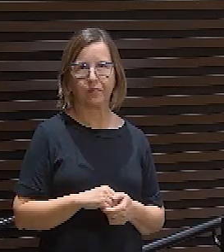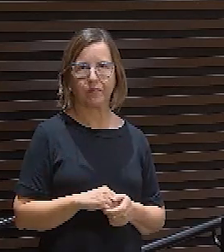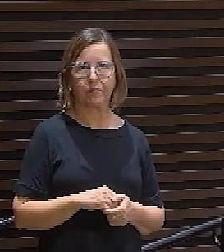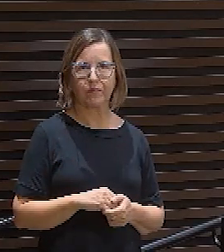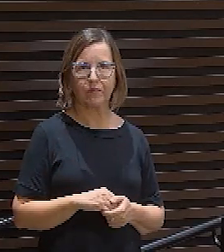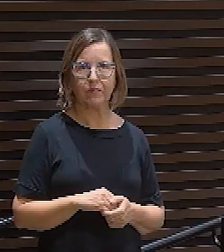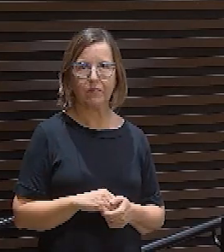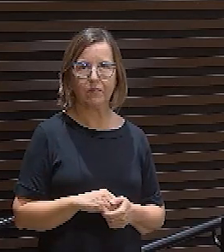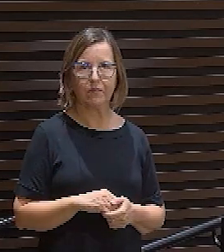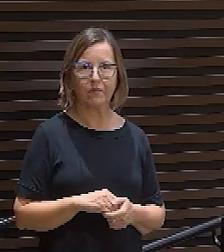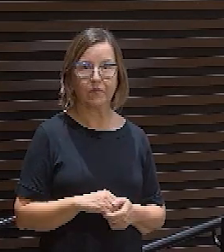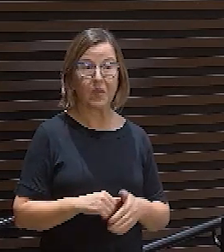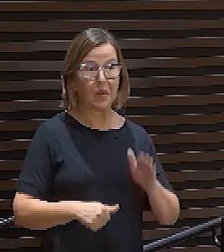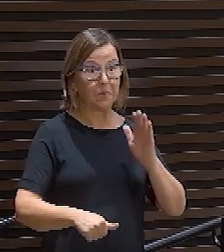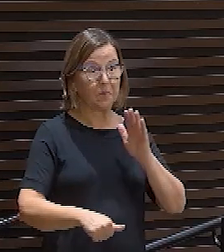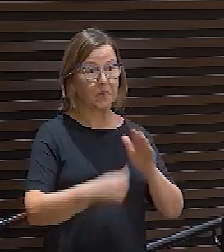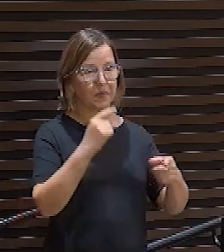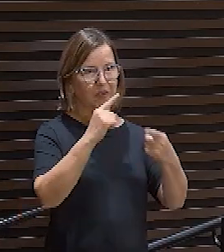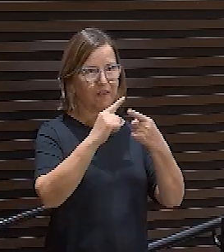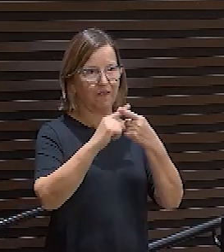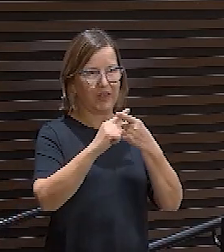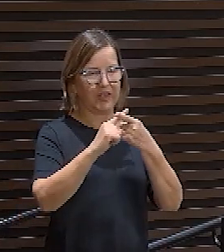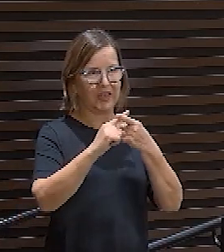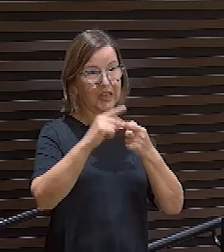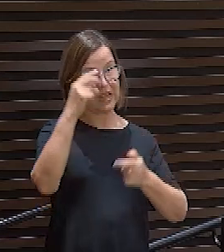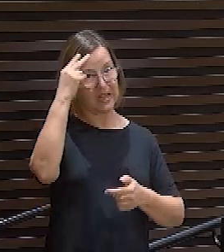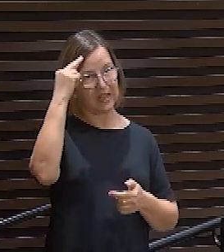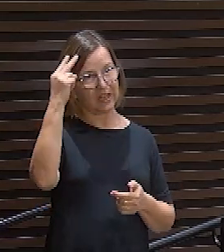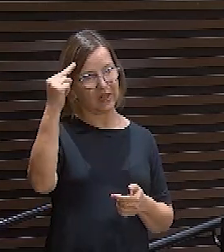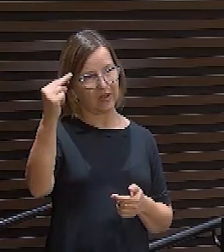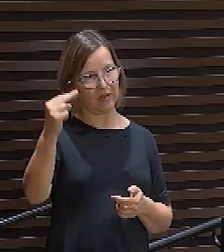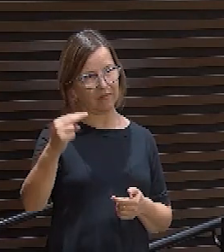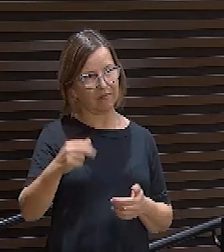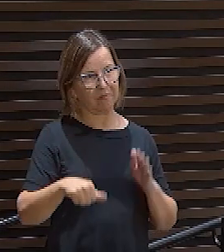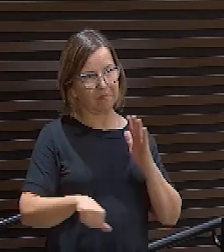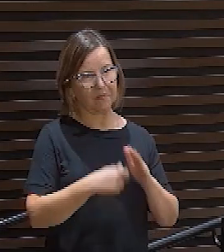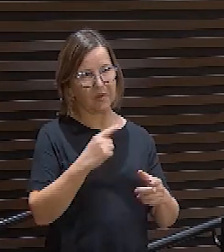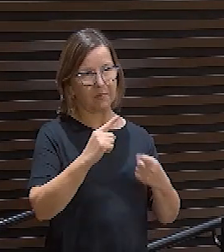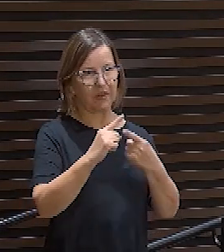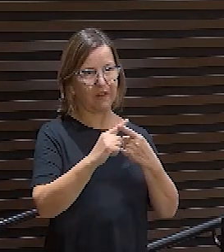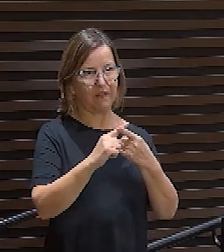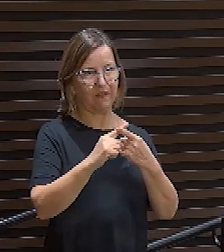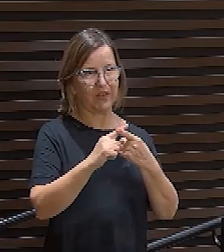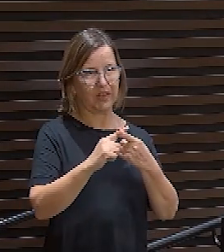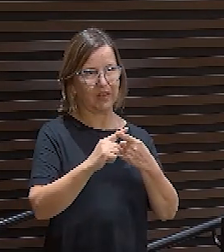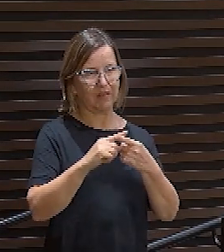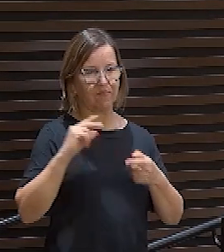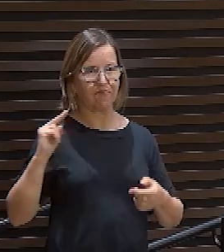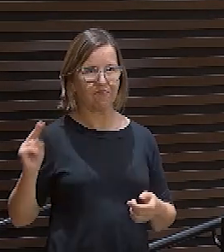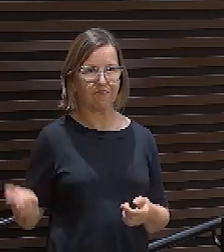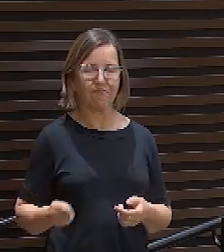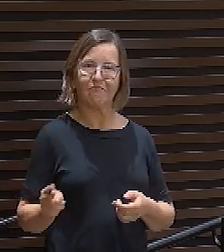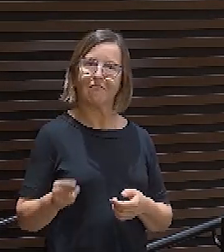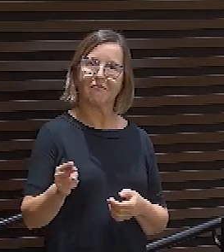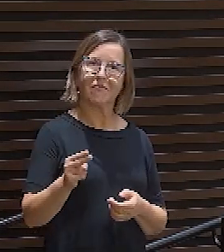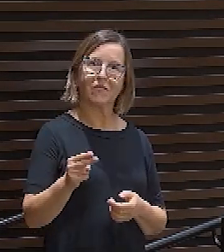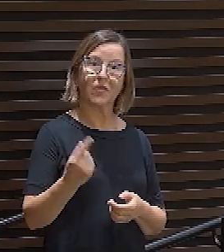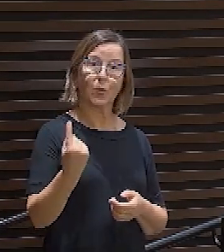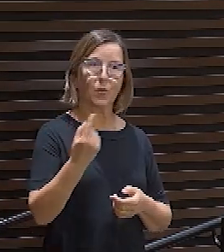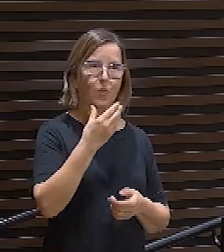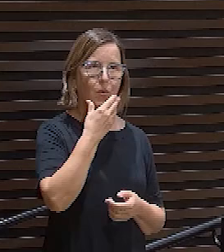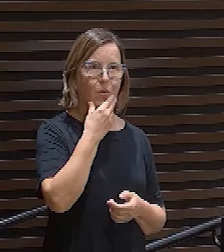Pela primeira vez na história, pela primeira vez na eternidade, um